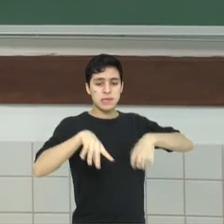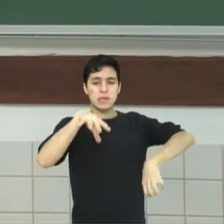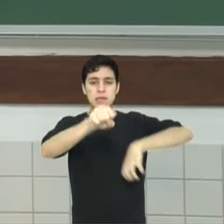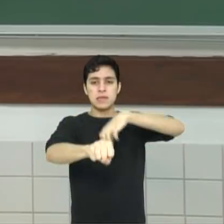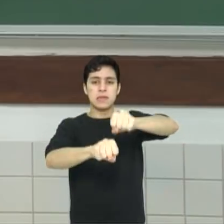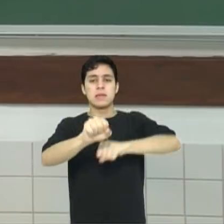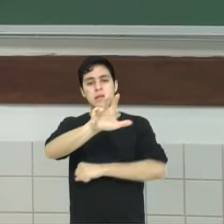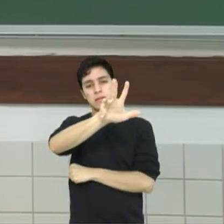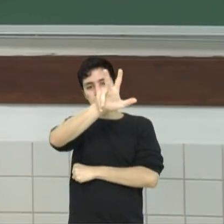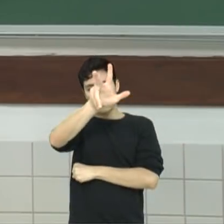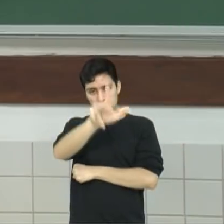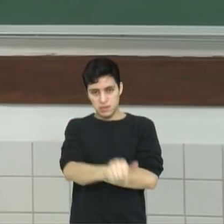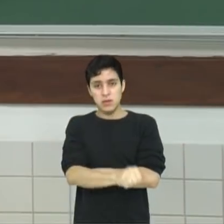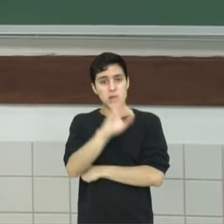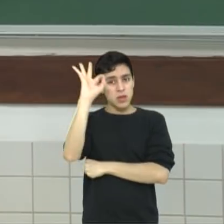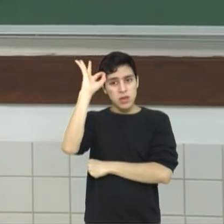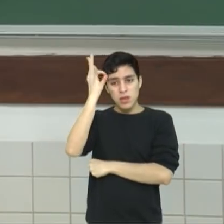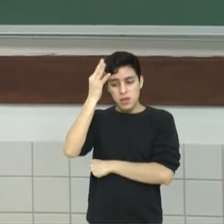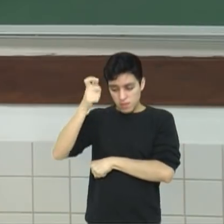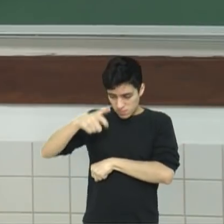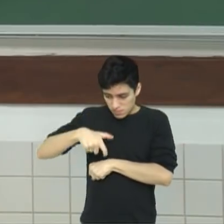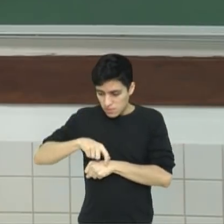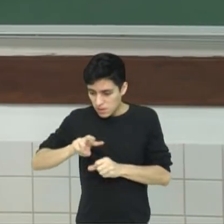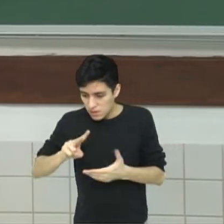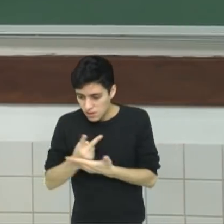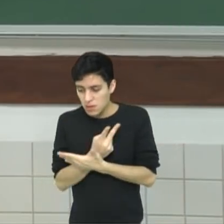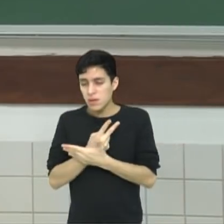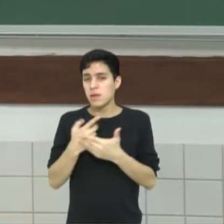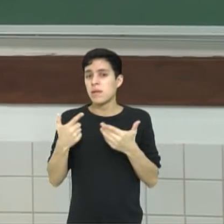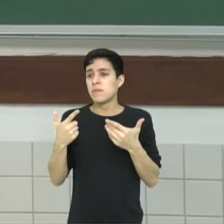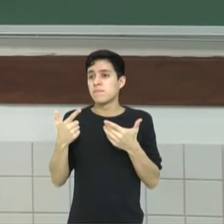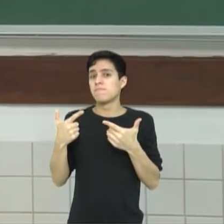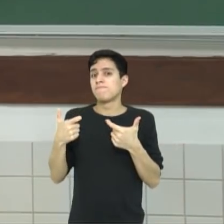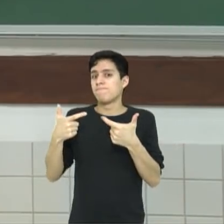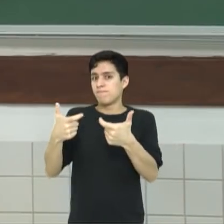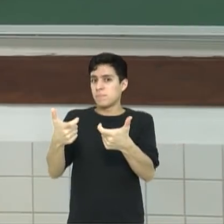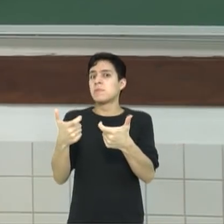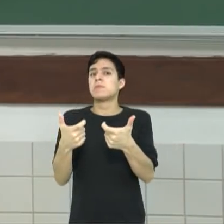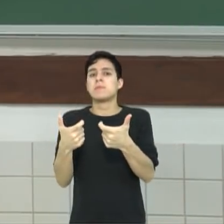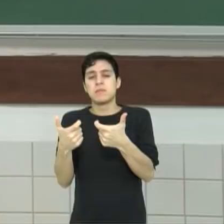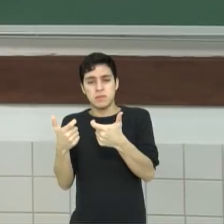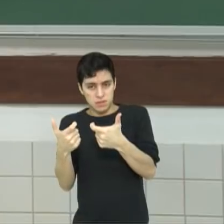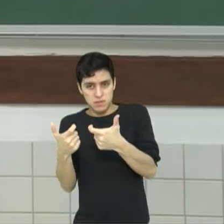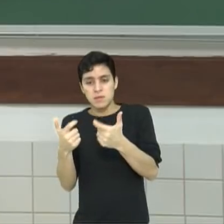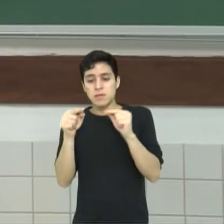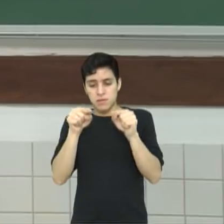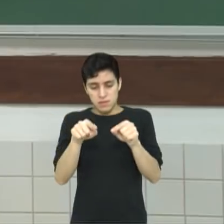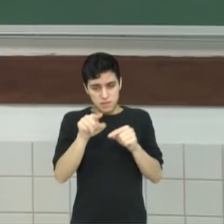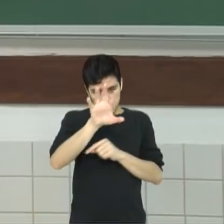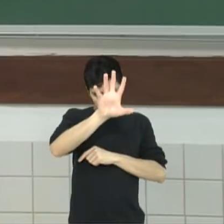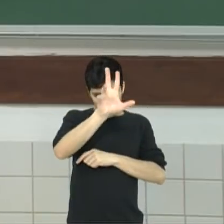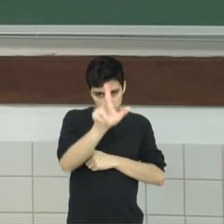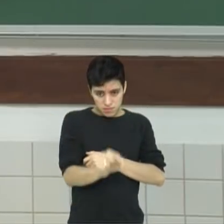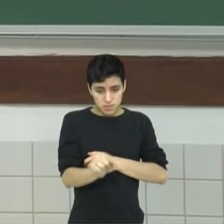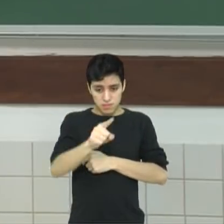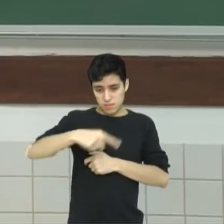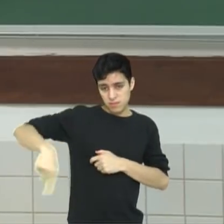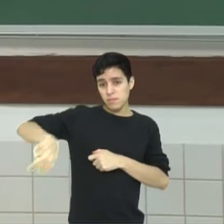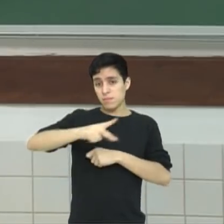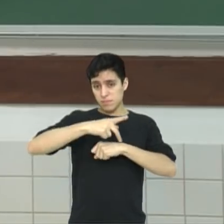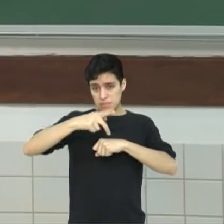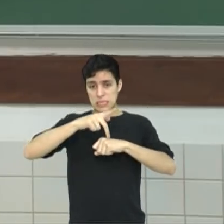africanos, chegou em alguns momentos a acontecer a eclosão de conflitos armados na África, entre essas